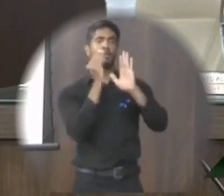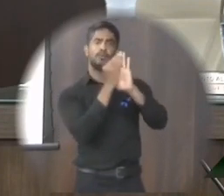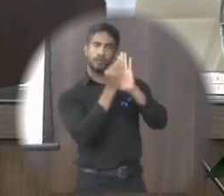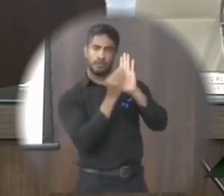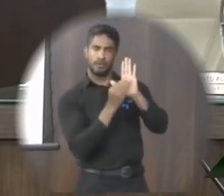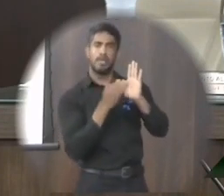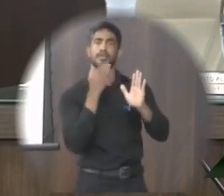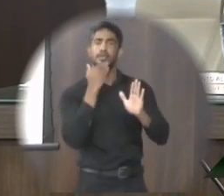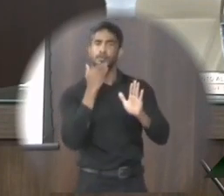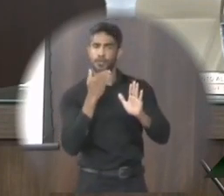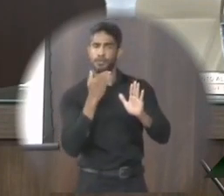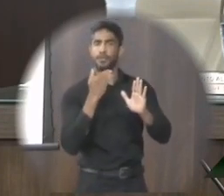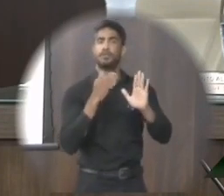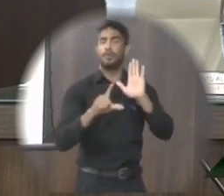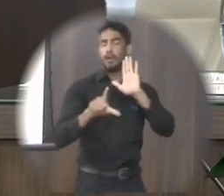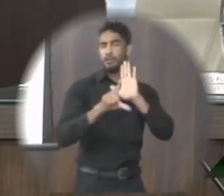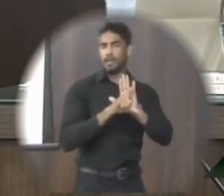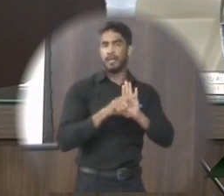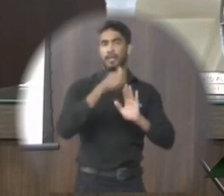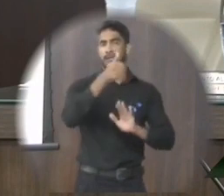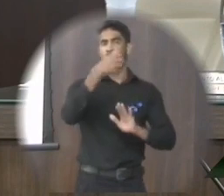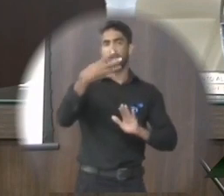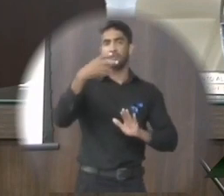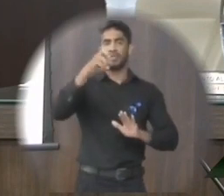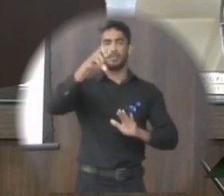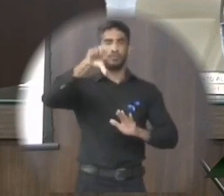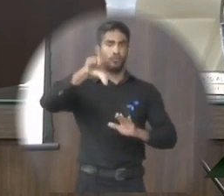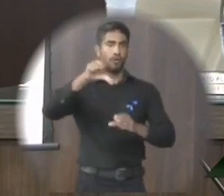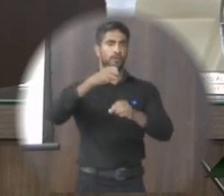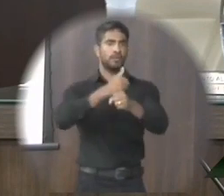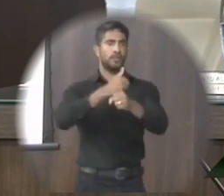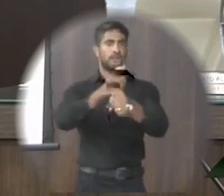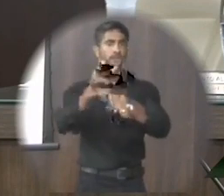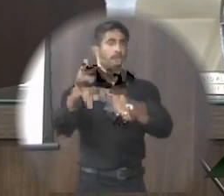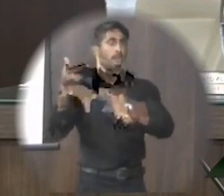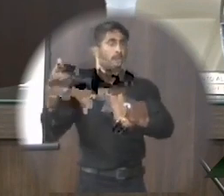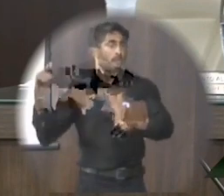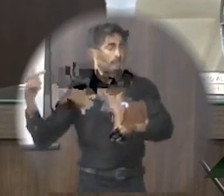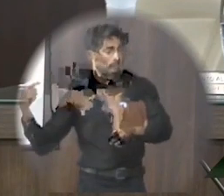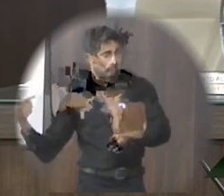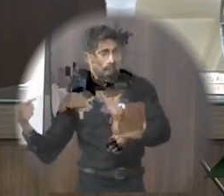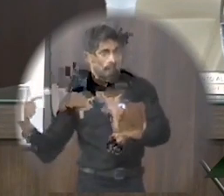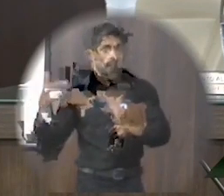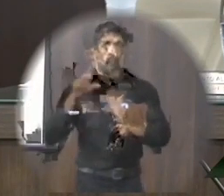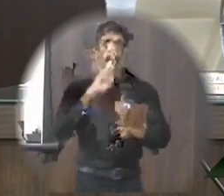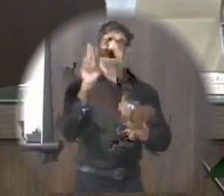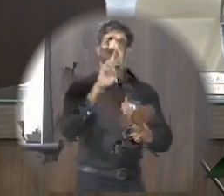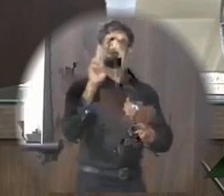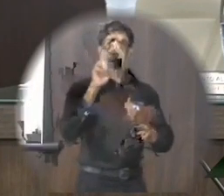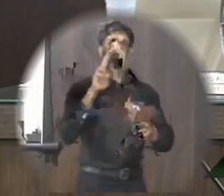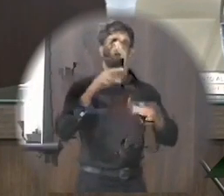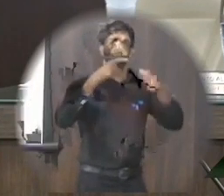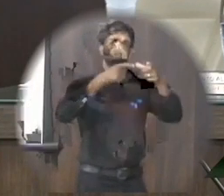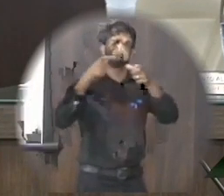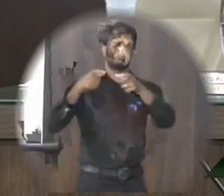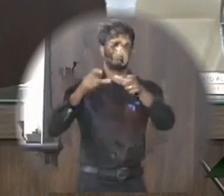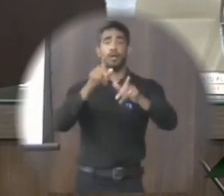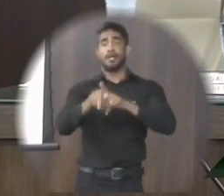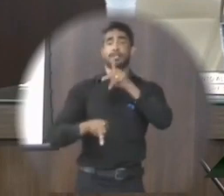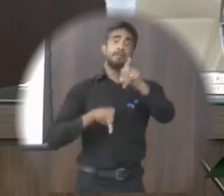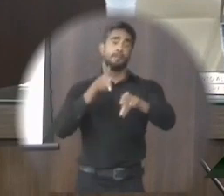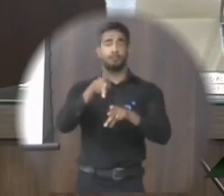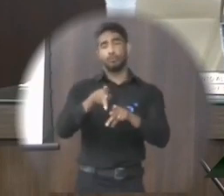exigidos na Lei Municipal número 1459 de 2002, que dispõe sobre denominação dos próprios